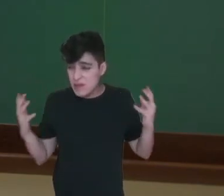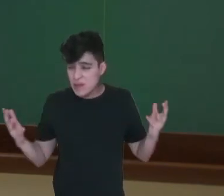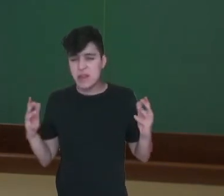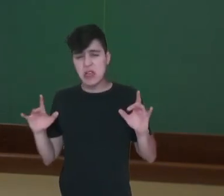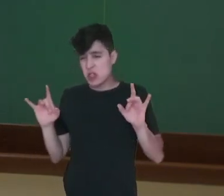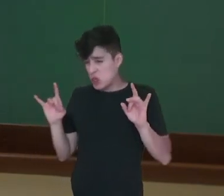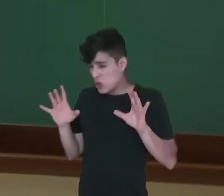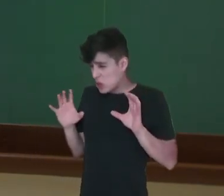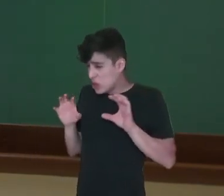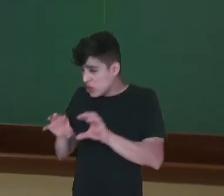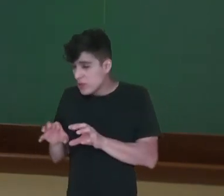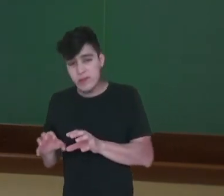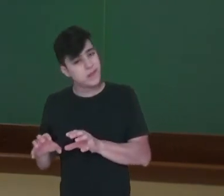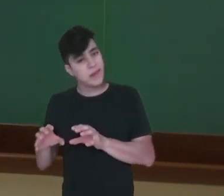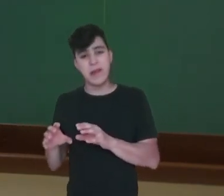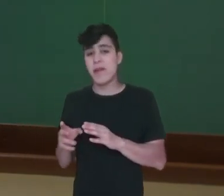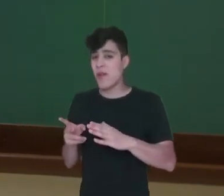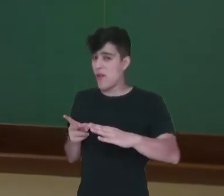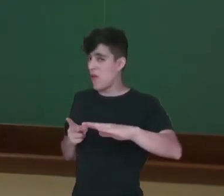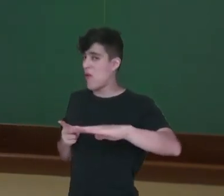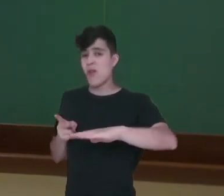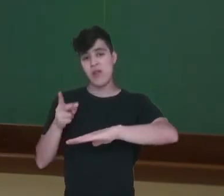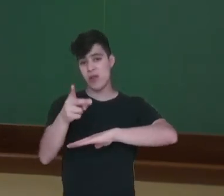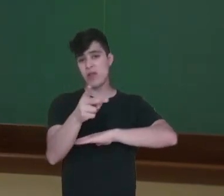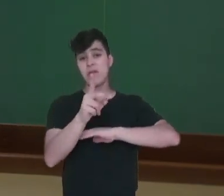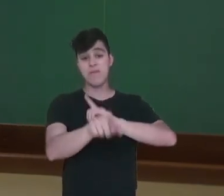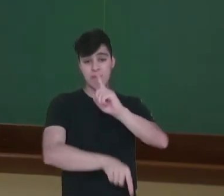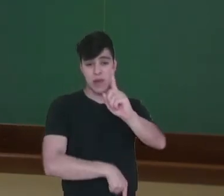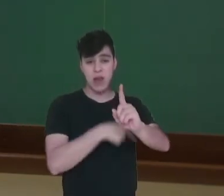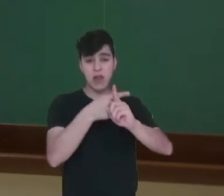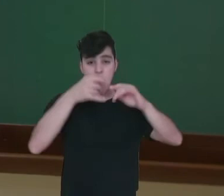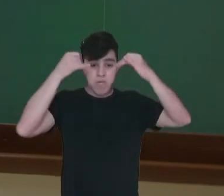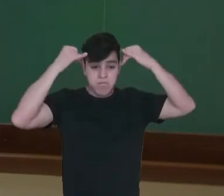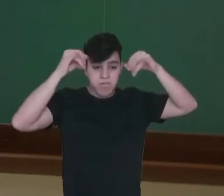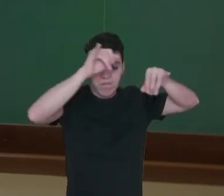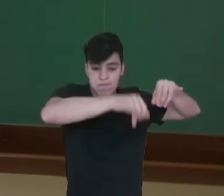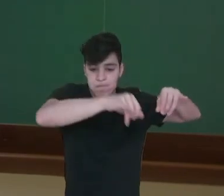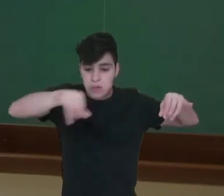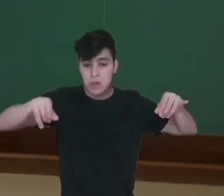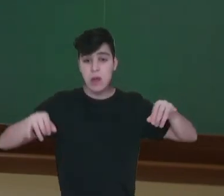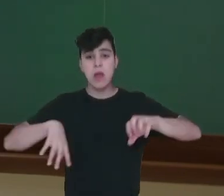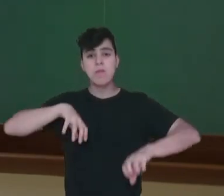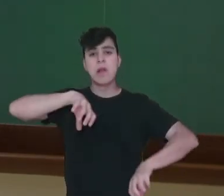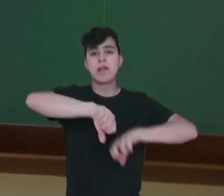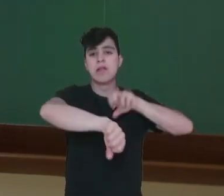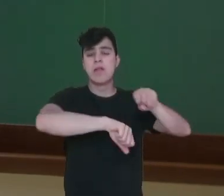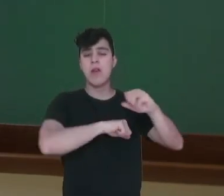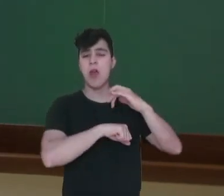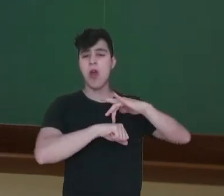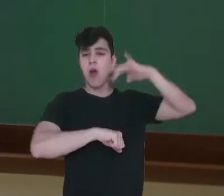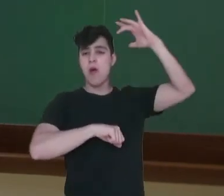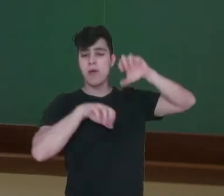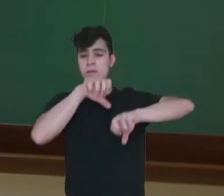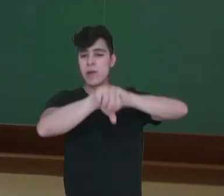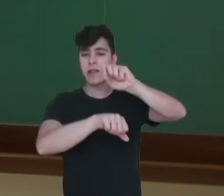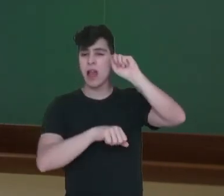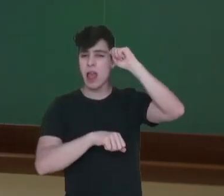por ali, continuou com a implantação da pecuária, com a exploração de ouro, do carvão